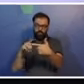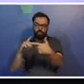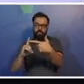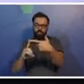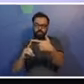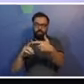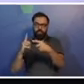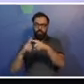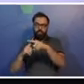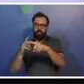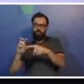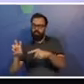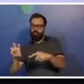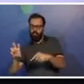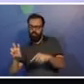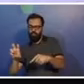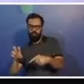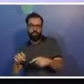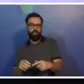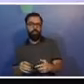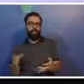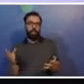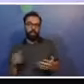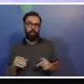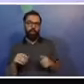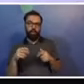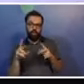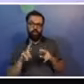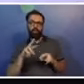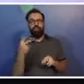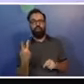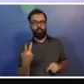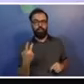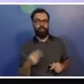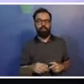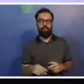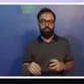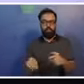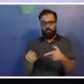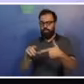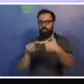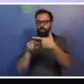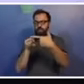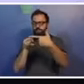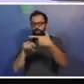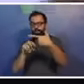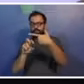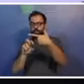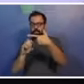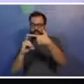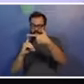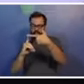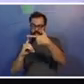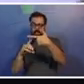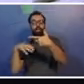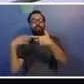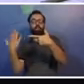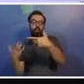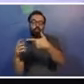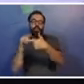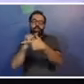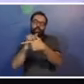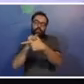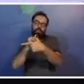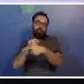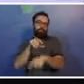o lado maior, presta atenção, agora eu estou invertendo. Se o lado maior for D, então